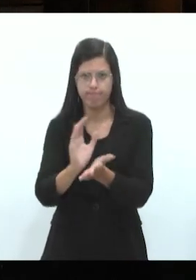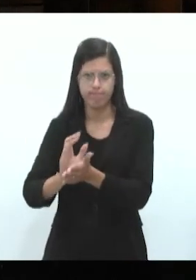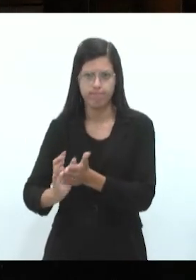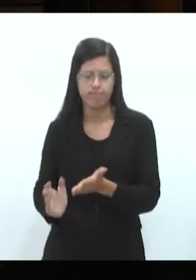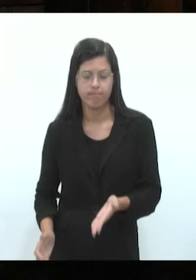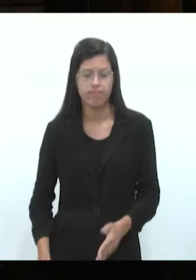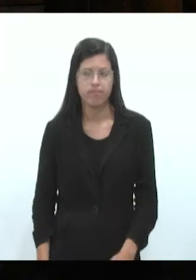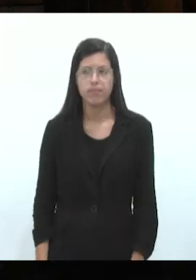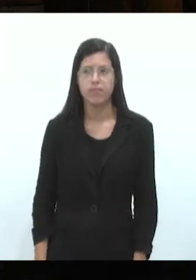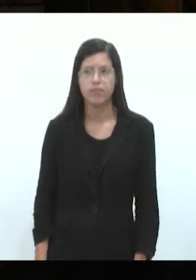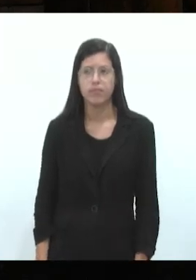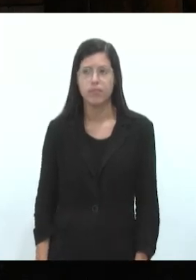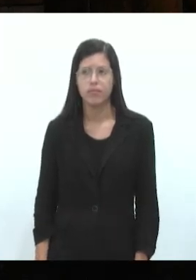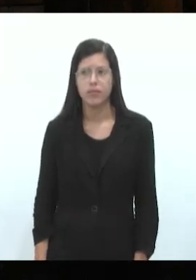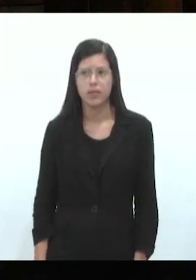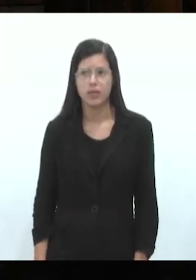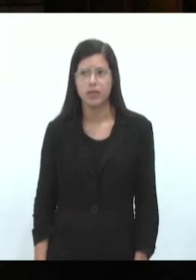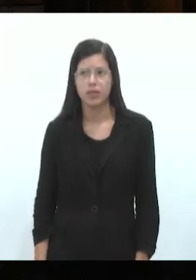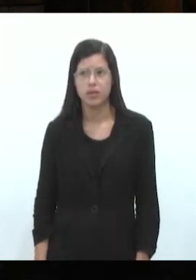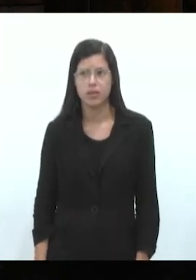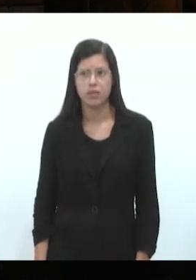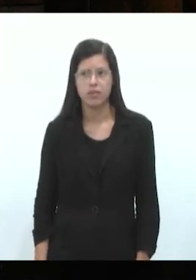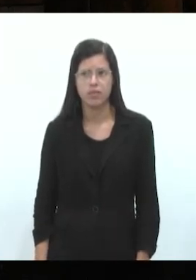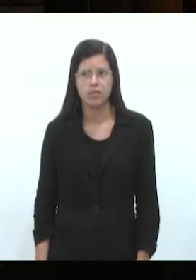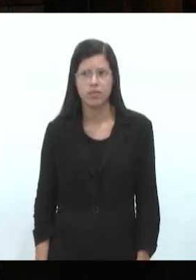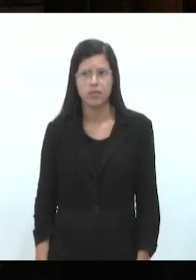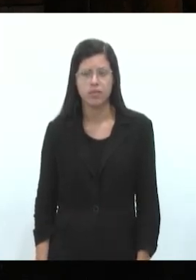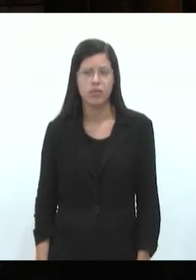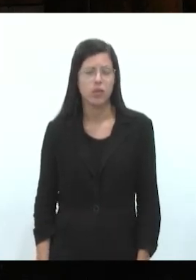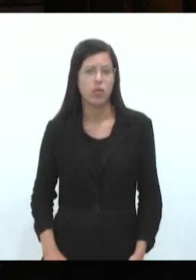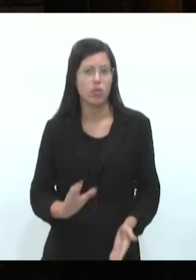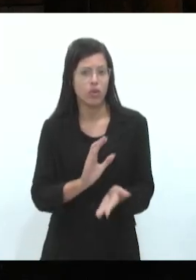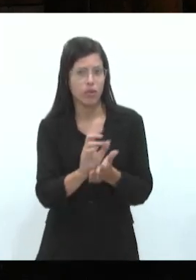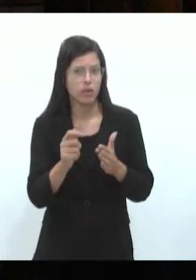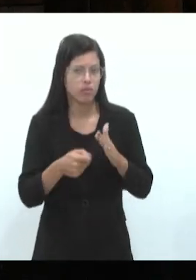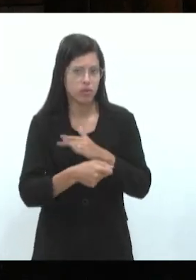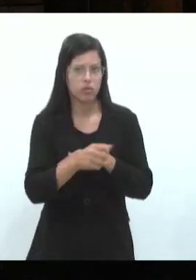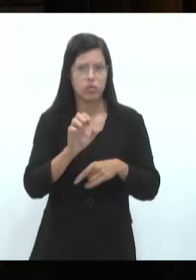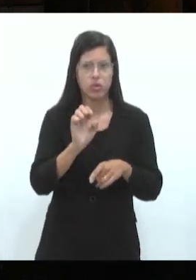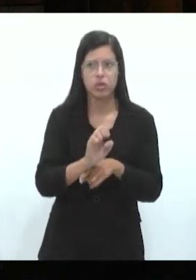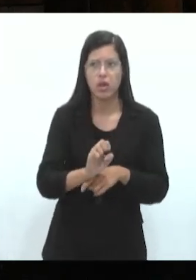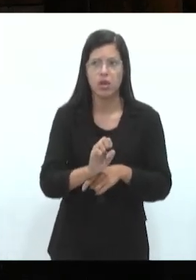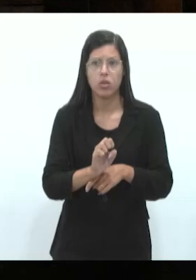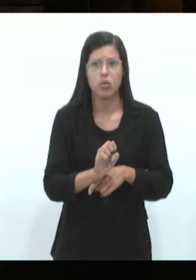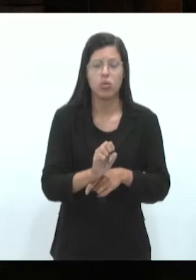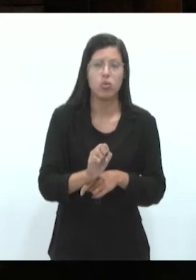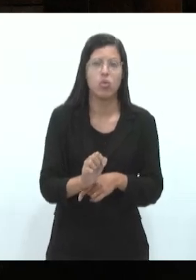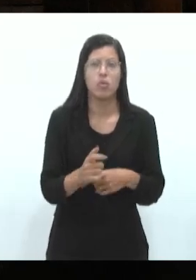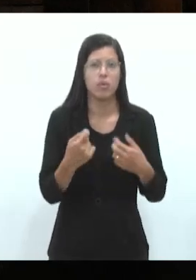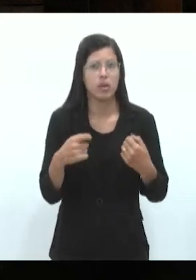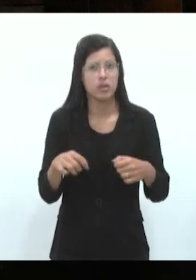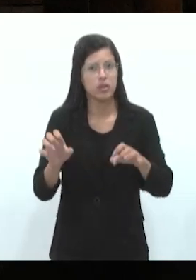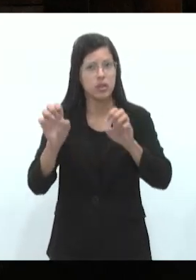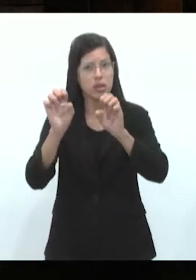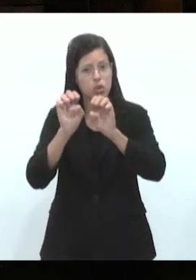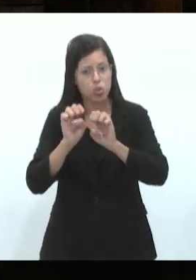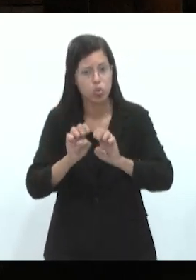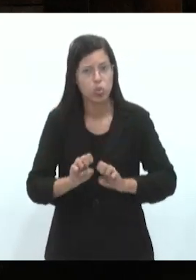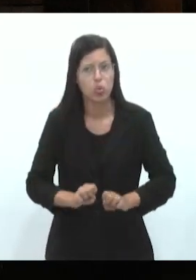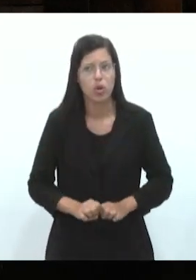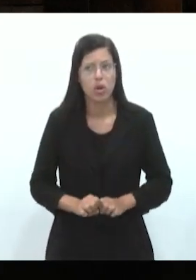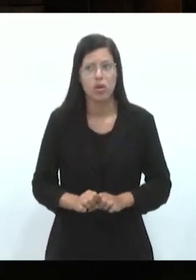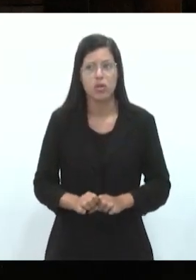E aí, os investimentos do Estado, em vez de serem estruturantes, vão aparecer